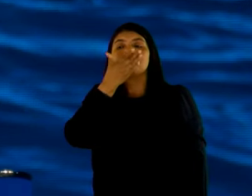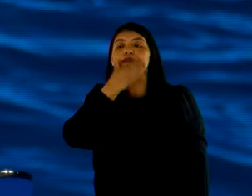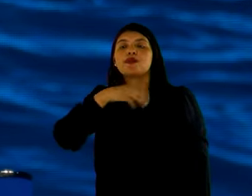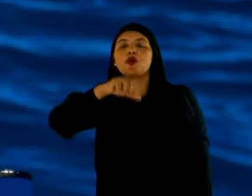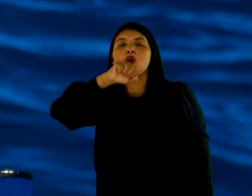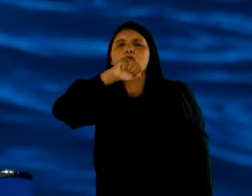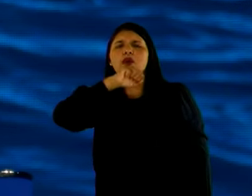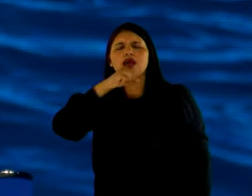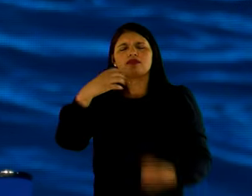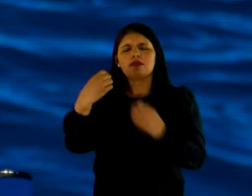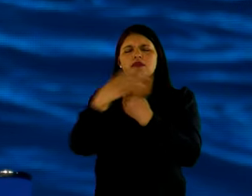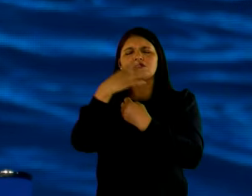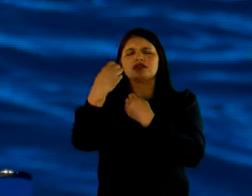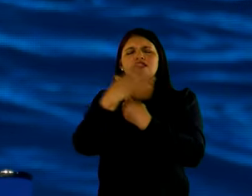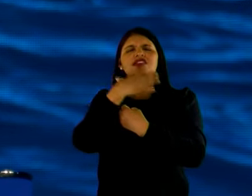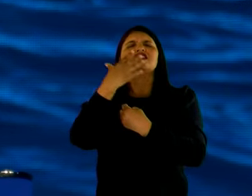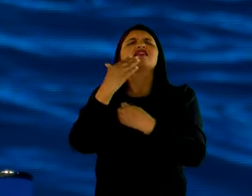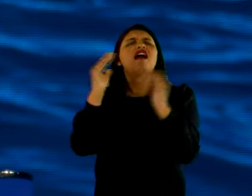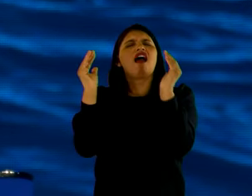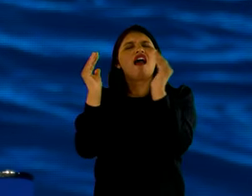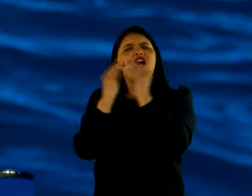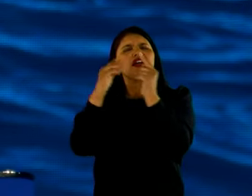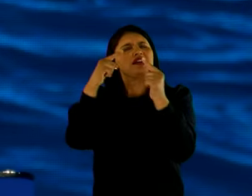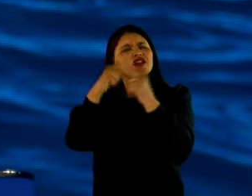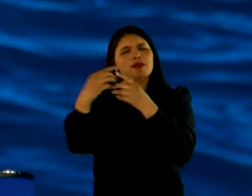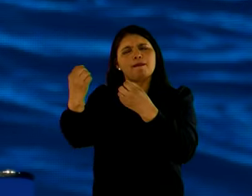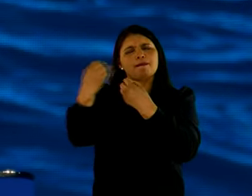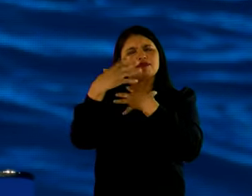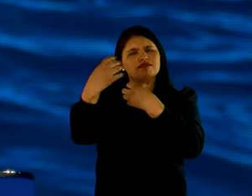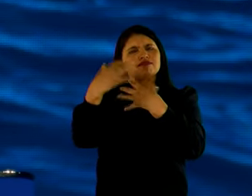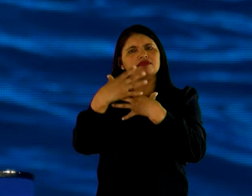minha igreja. Não.